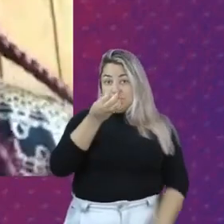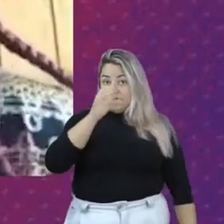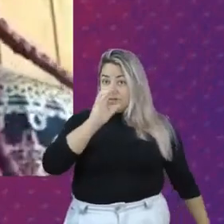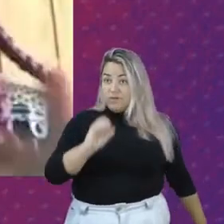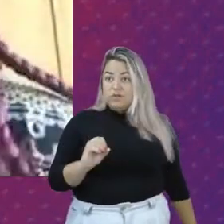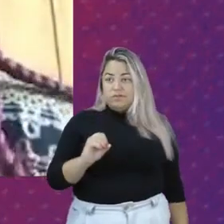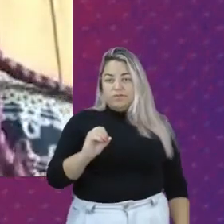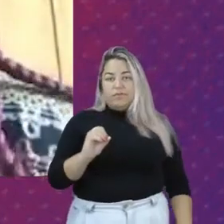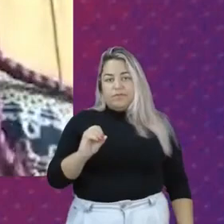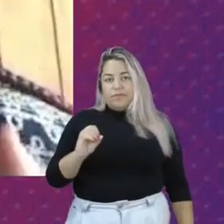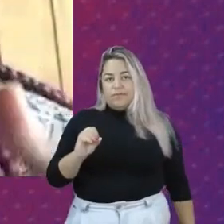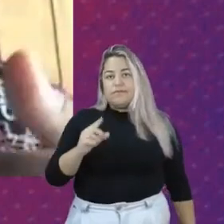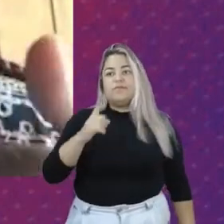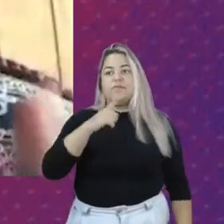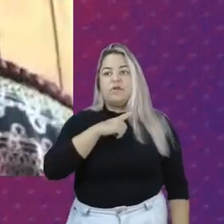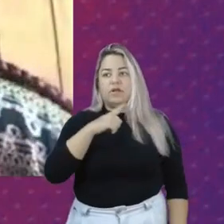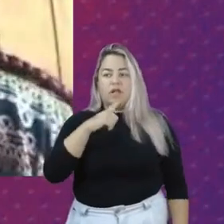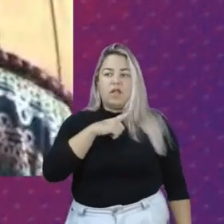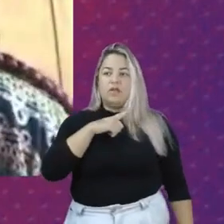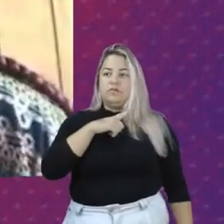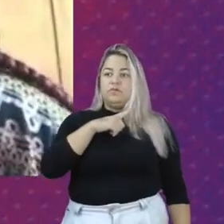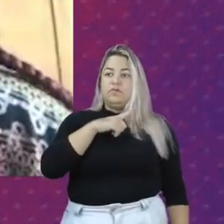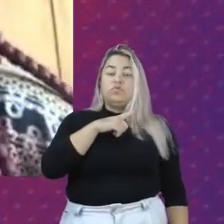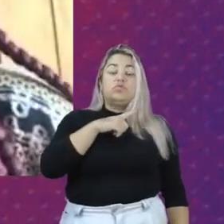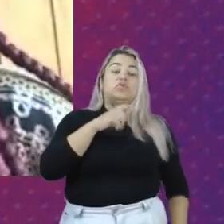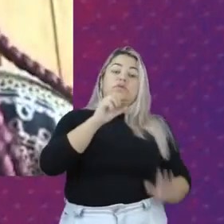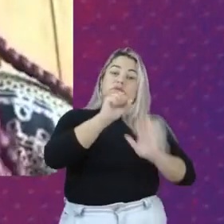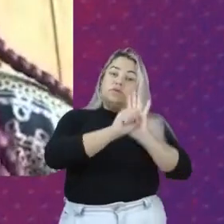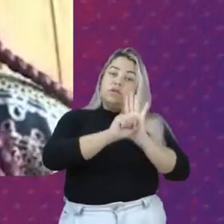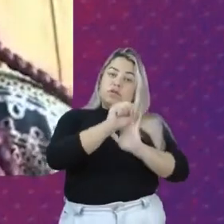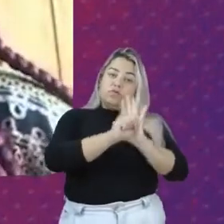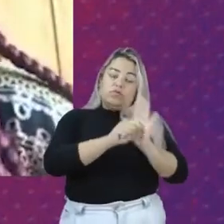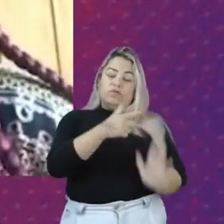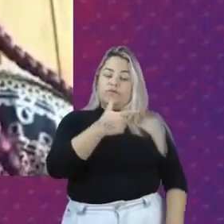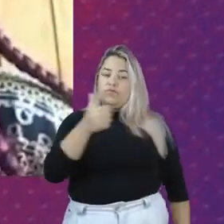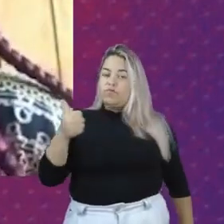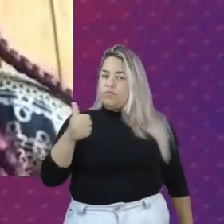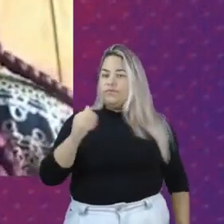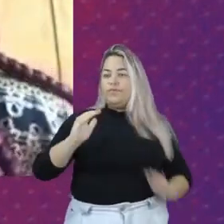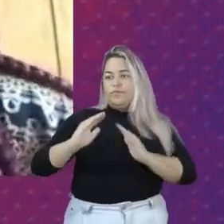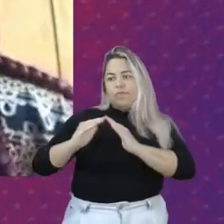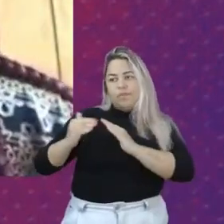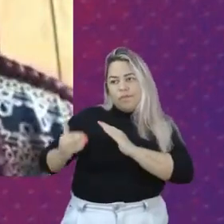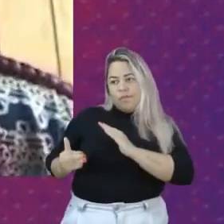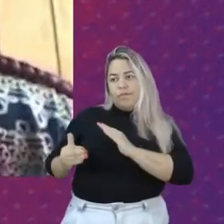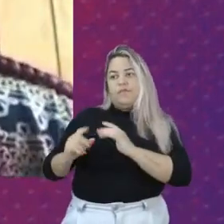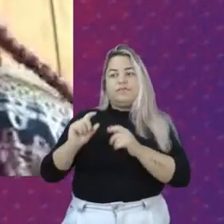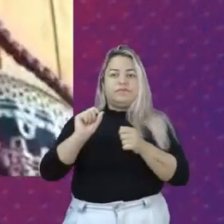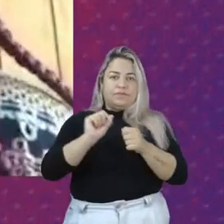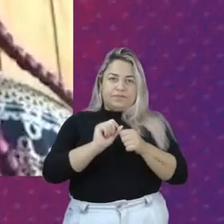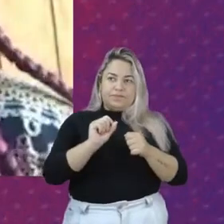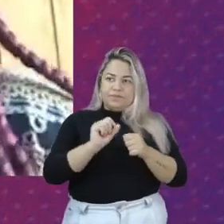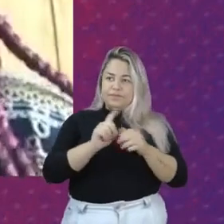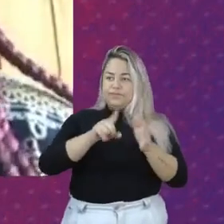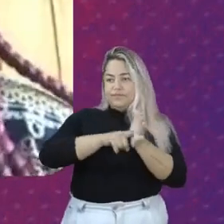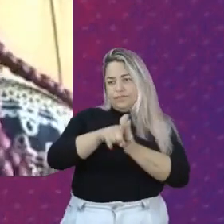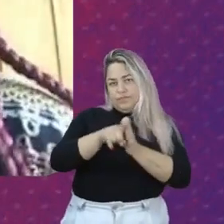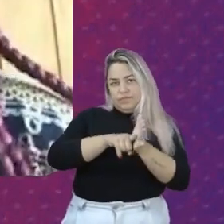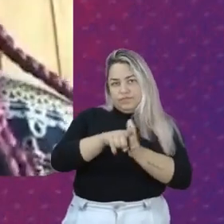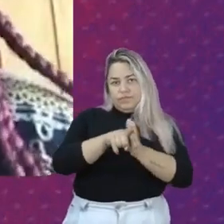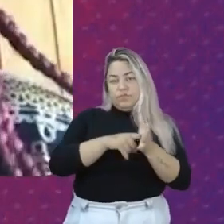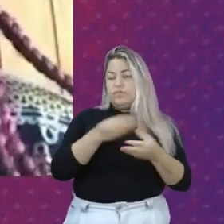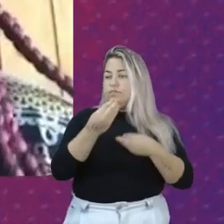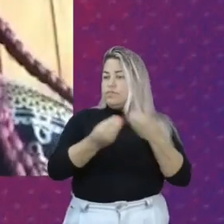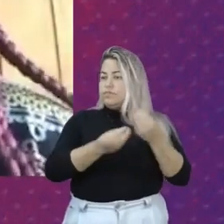seja, a gente tem, no século XXI, uma favela potente que está produzindo plano, por exemplo,